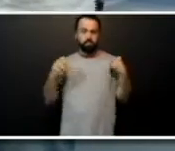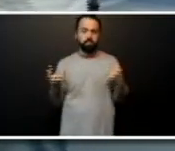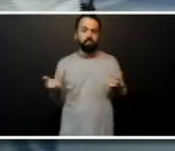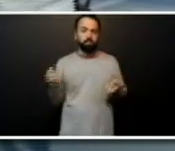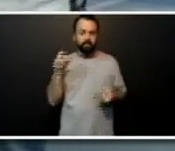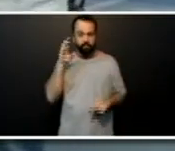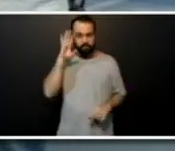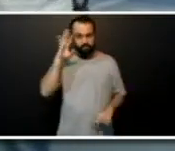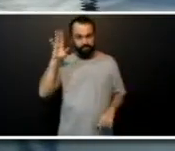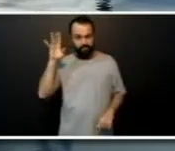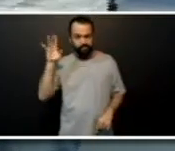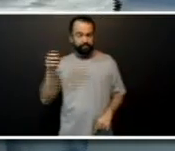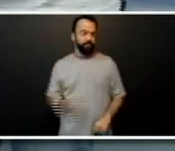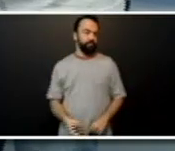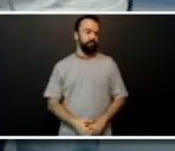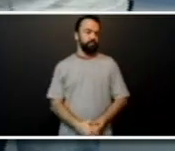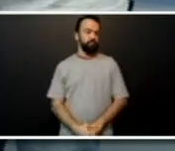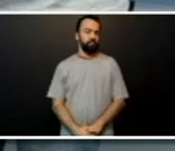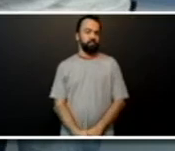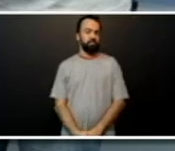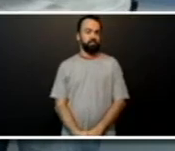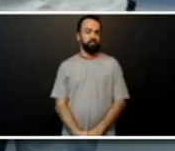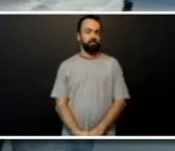Um segundo para vocês pensarem.